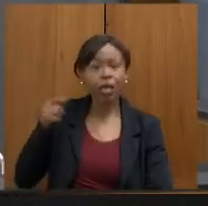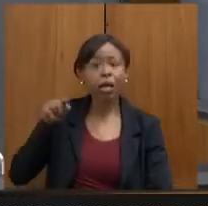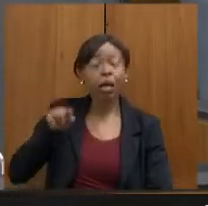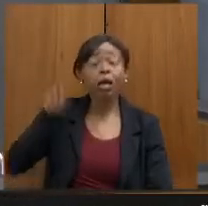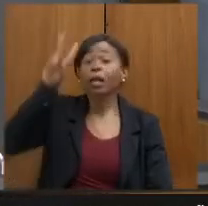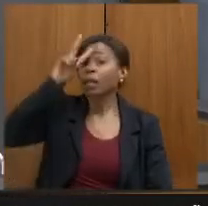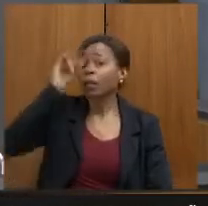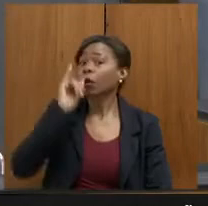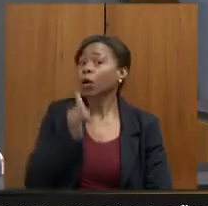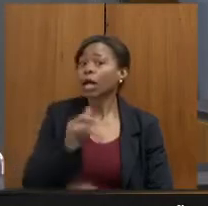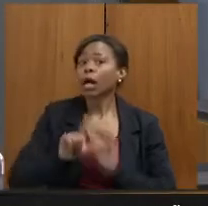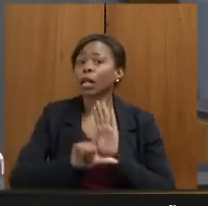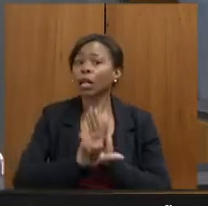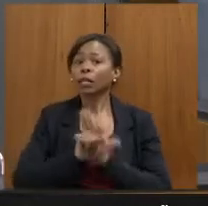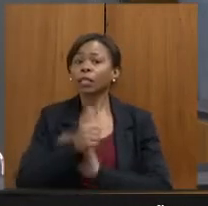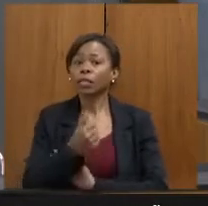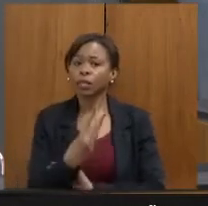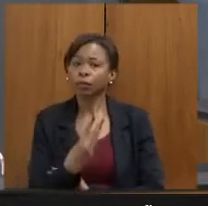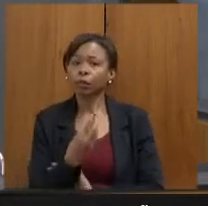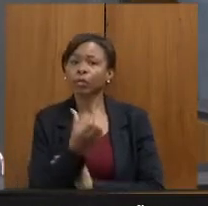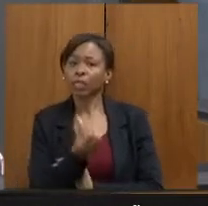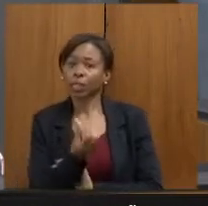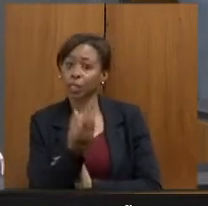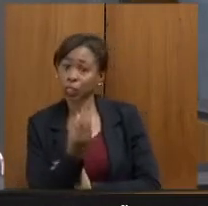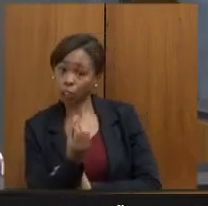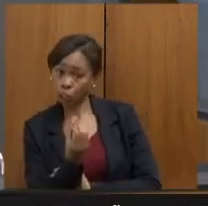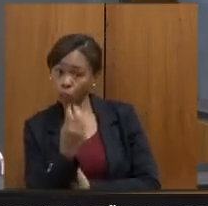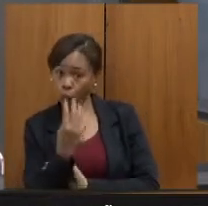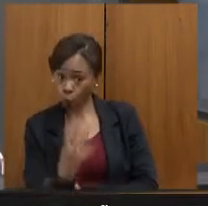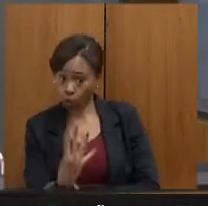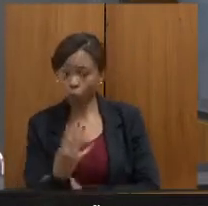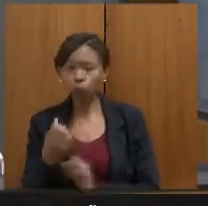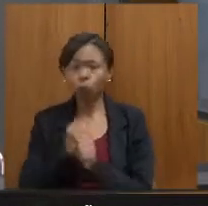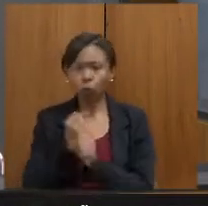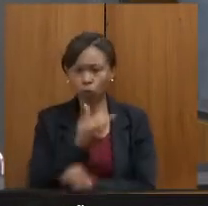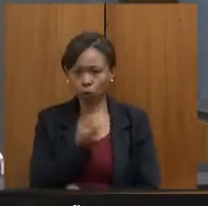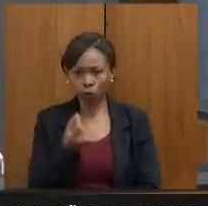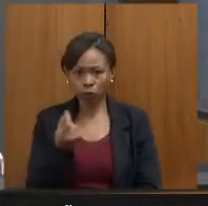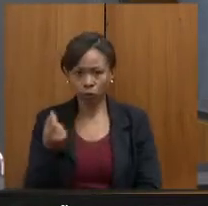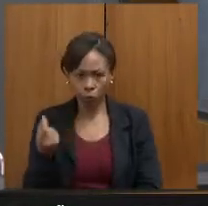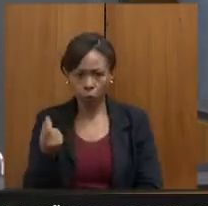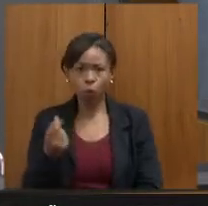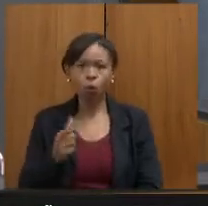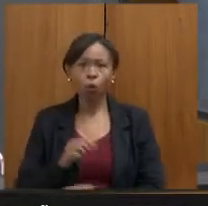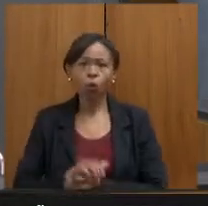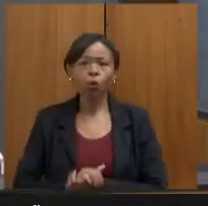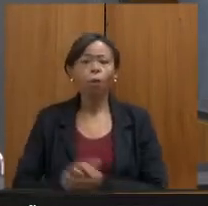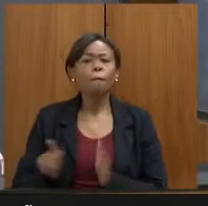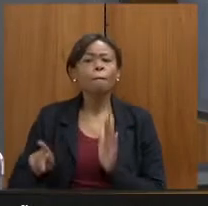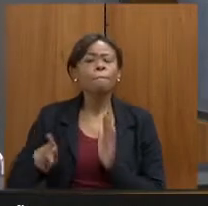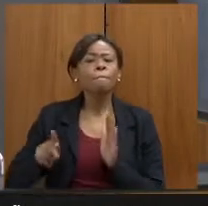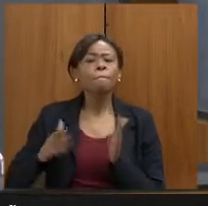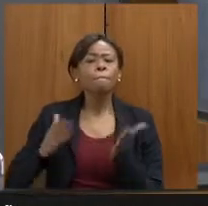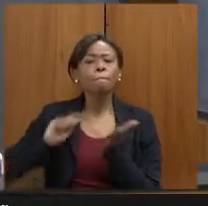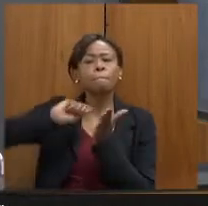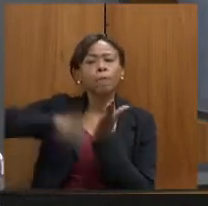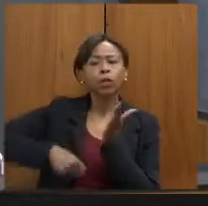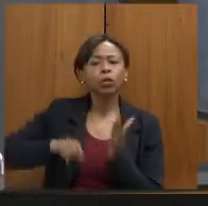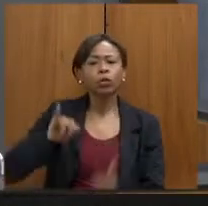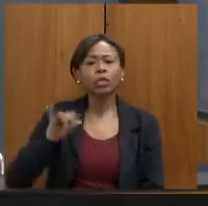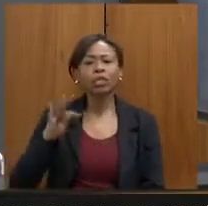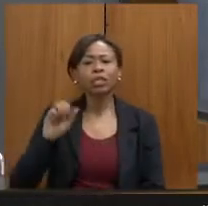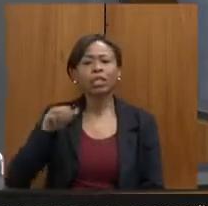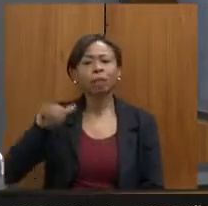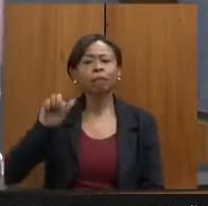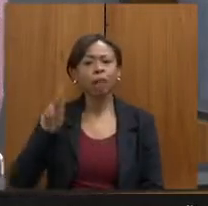cumpre lembrar que a lei 13604 de 2.000 sancionada pelo Governador Itamar Franco